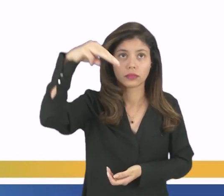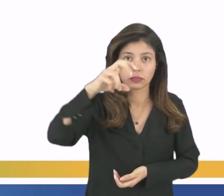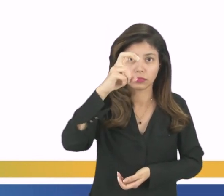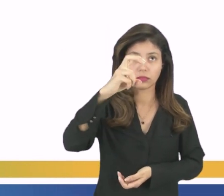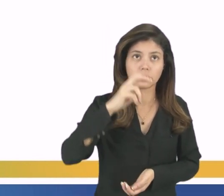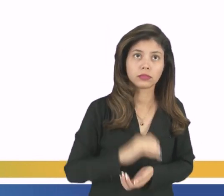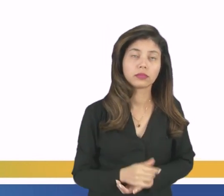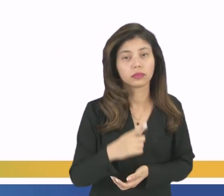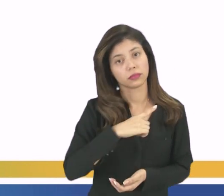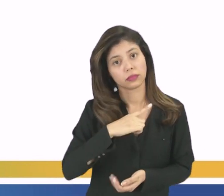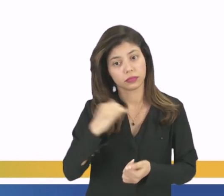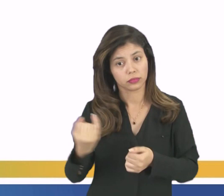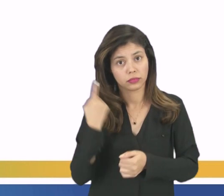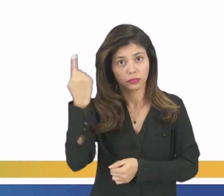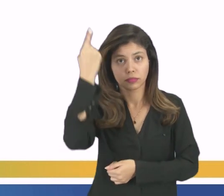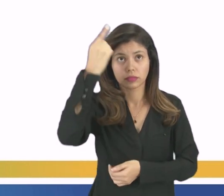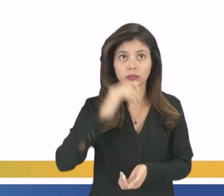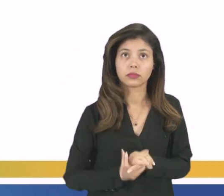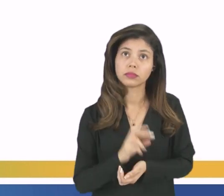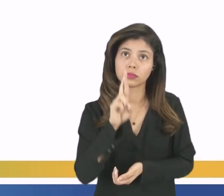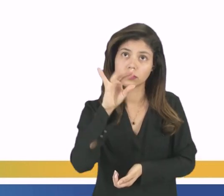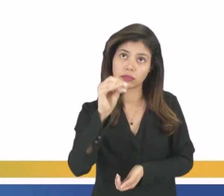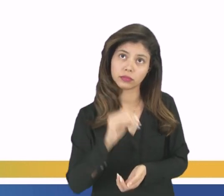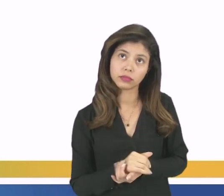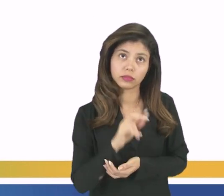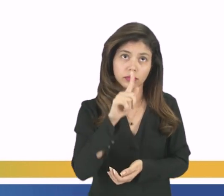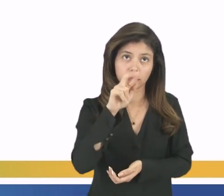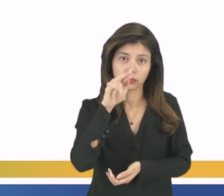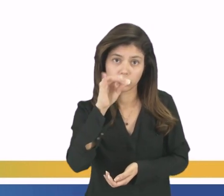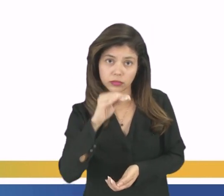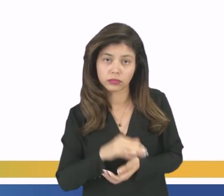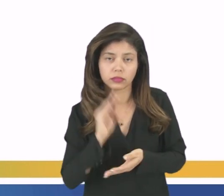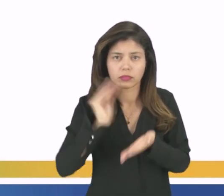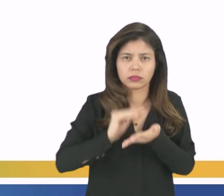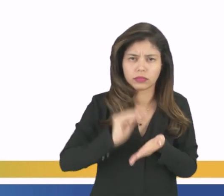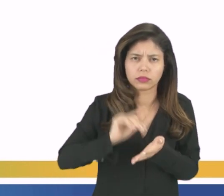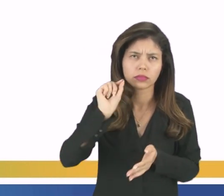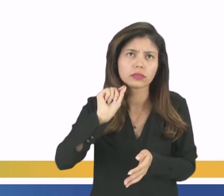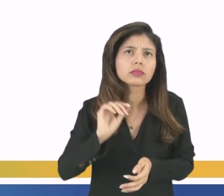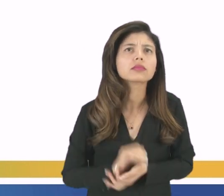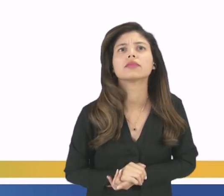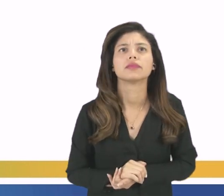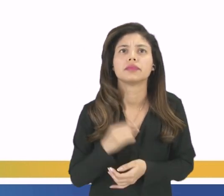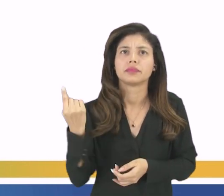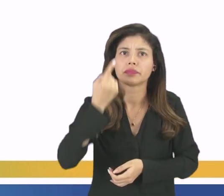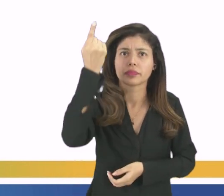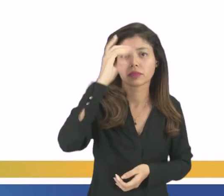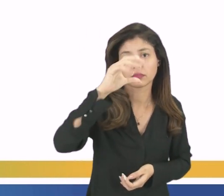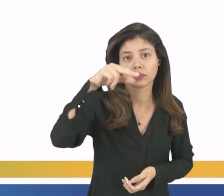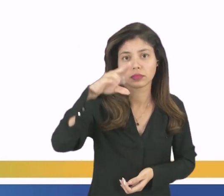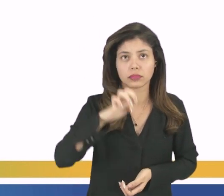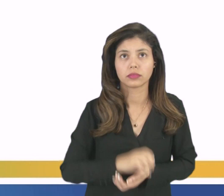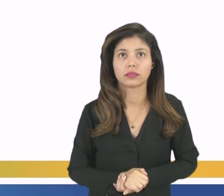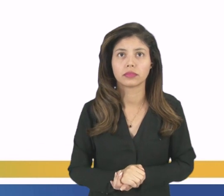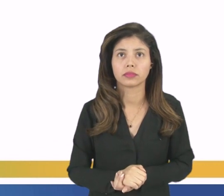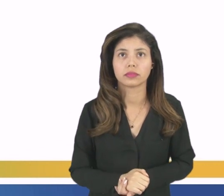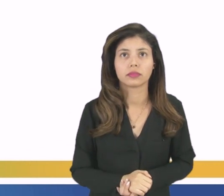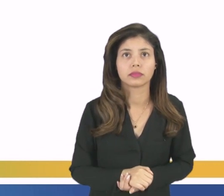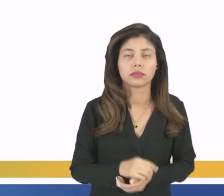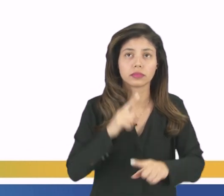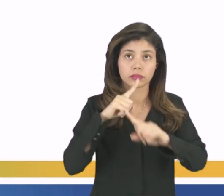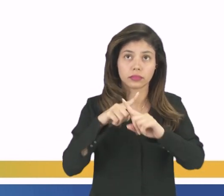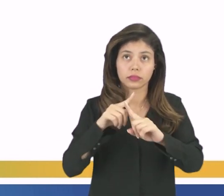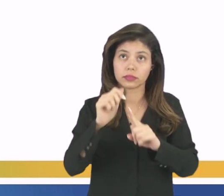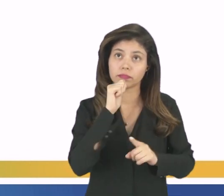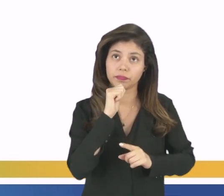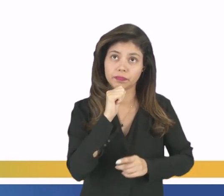Então eu tenho que ter a altura, o raio e a geratriz. Então está faltando quem? A altura do cone. Olha que legal. Para